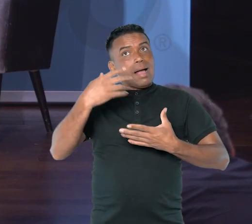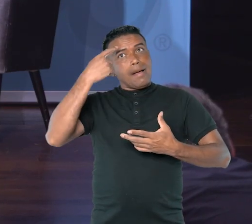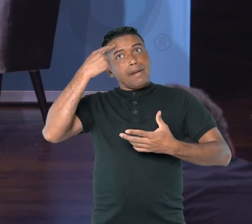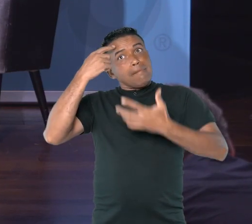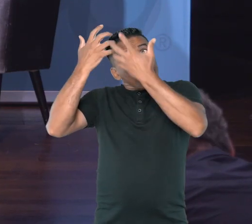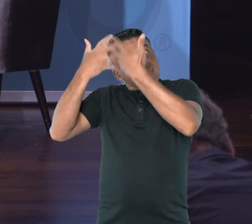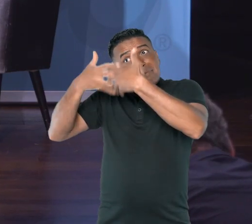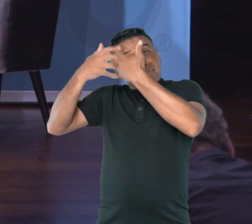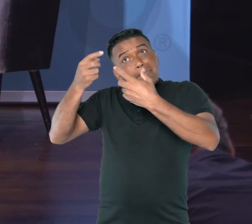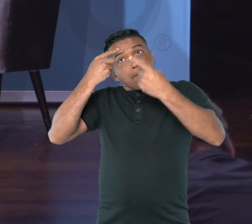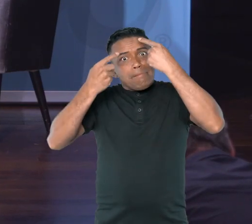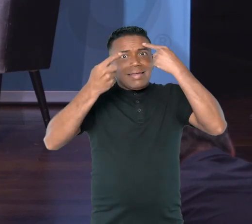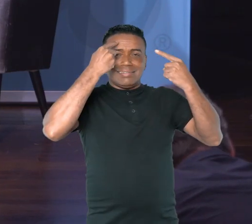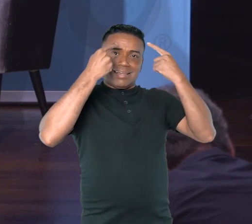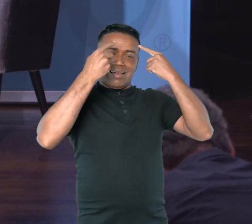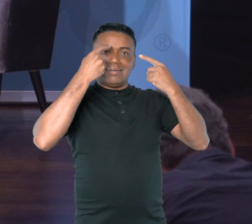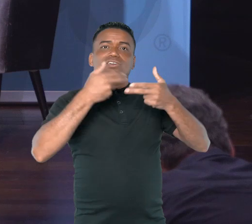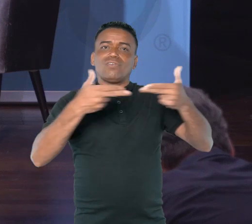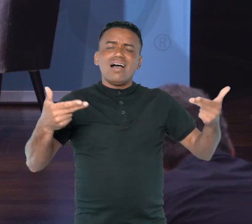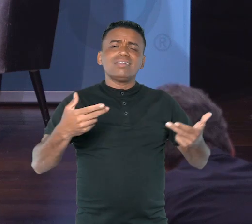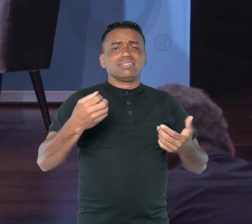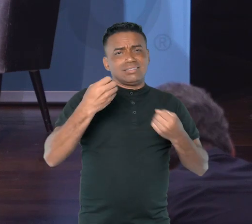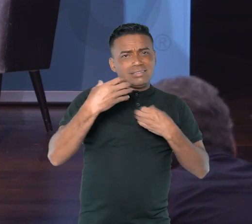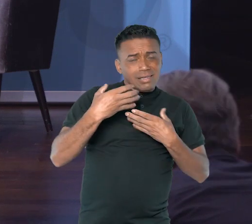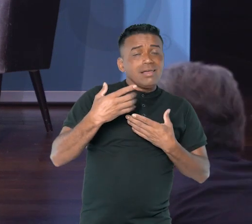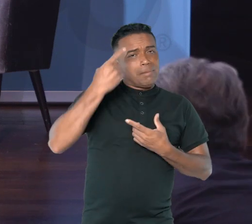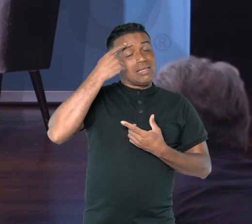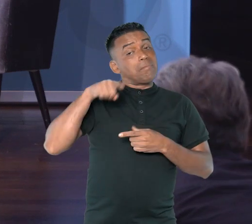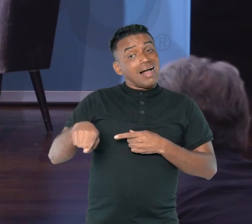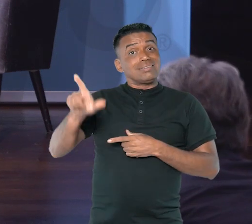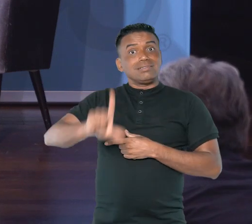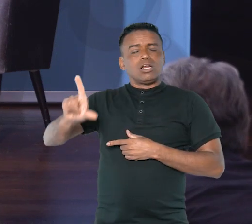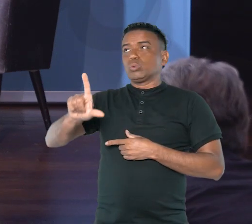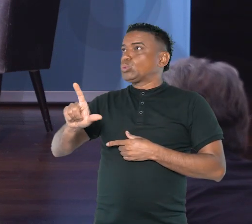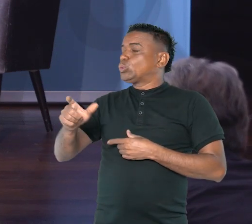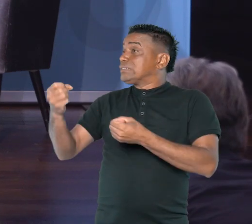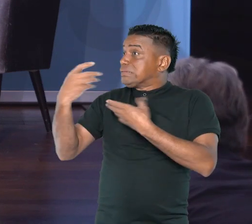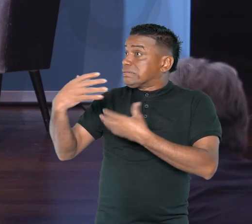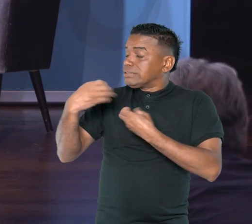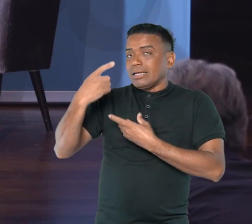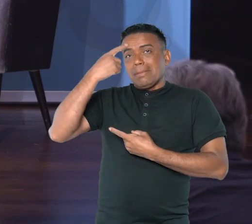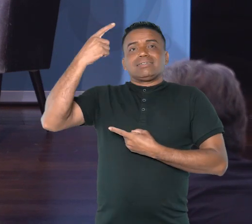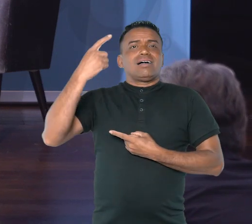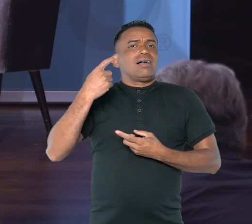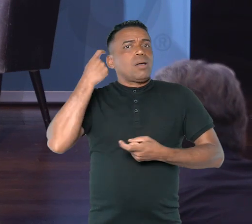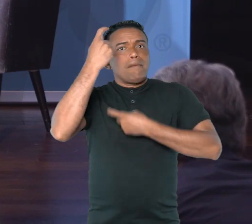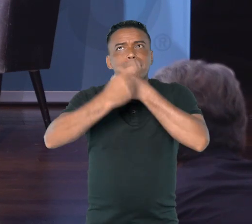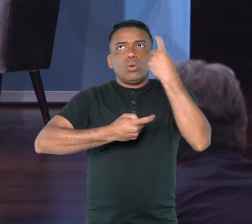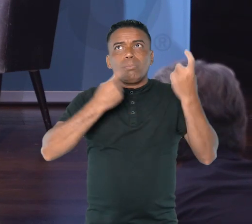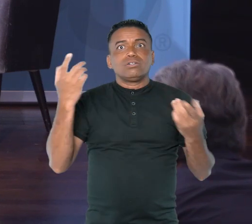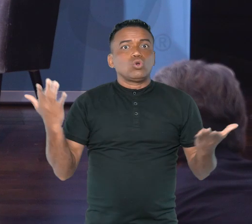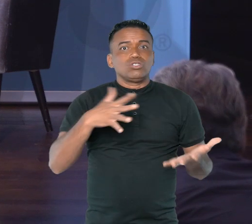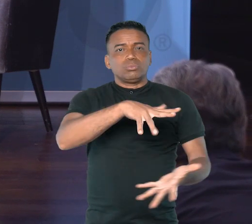que poucas coisas ensinam a gente tanto a pensar como a literatura, e por isso que eu acho que é tão preocupante que as pessoas, principalmente